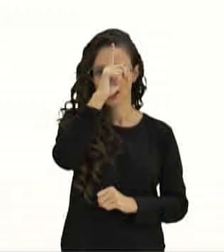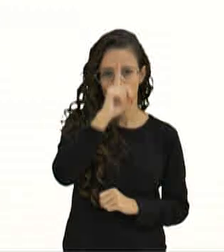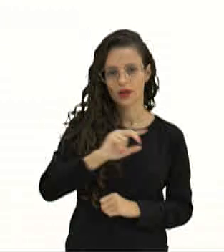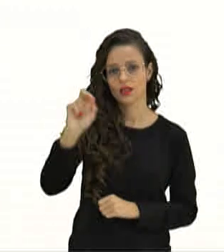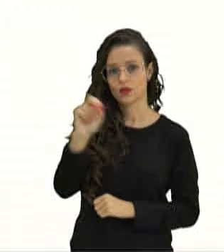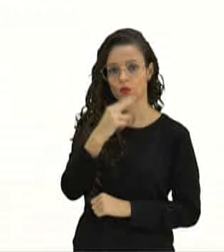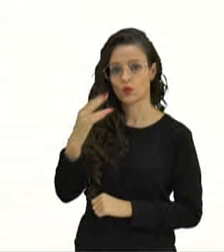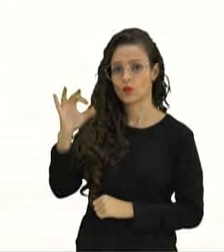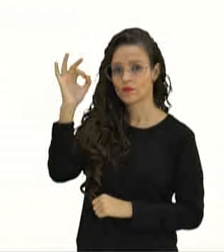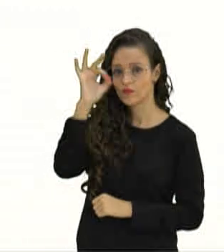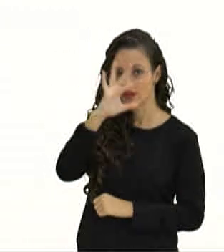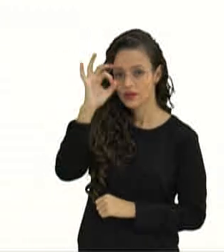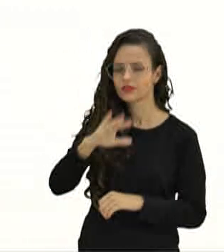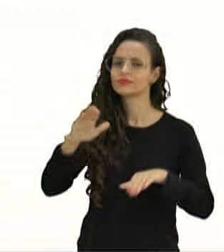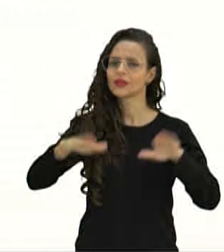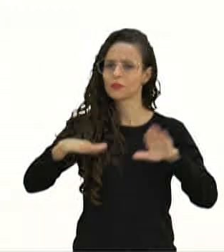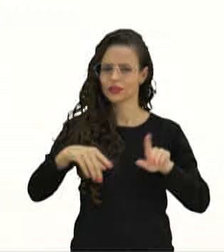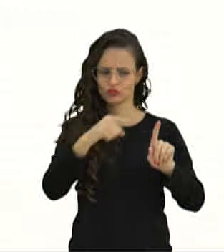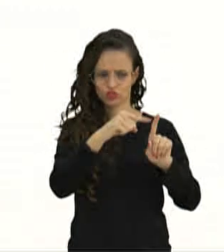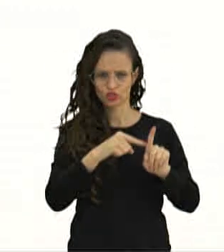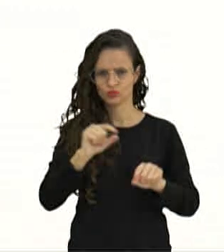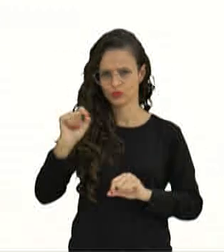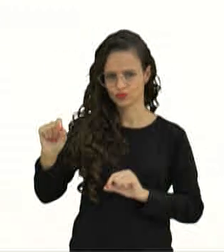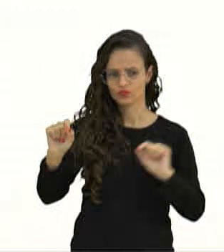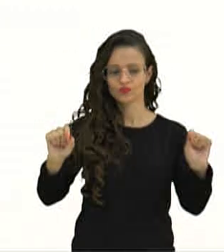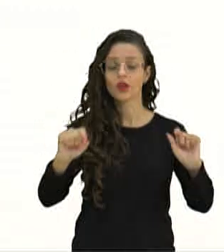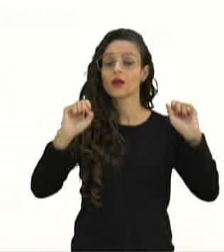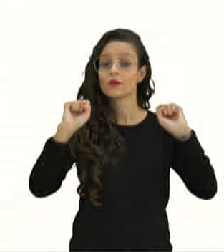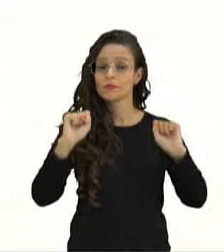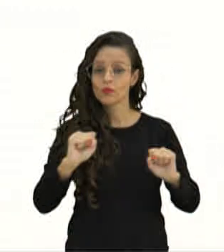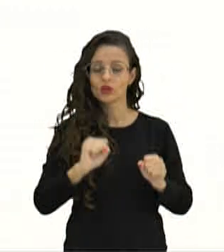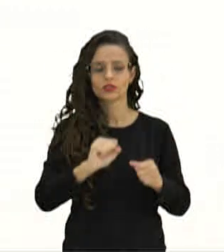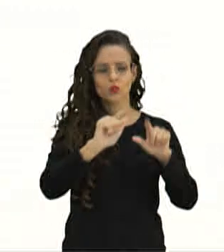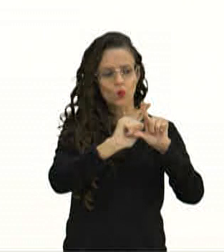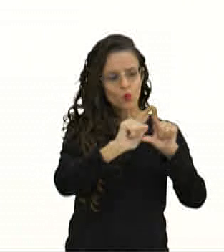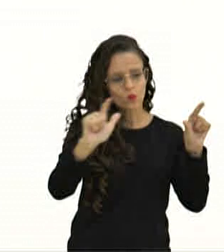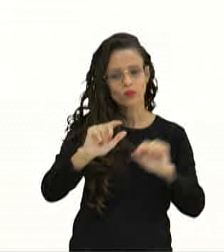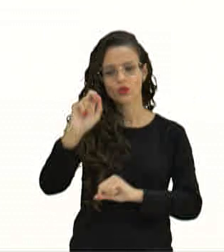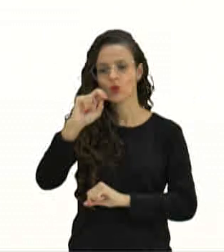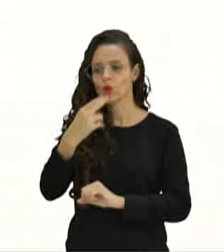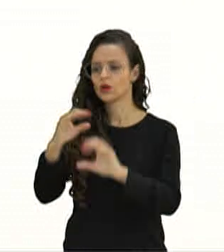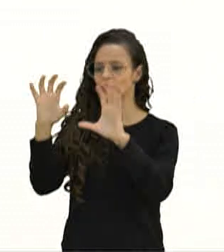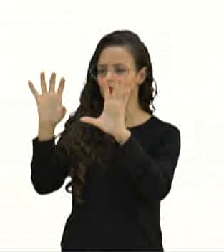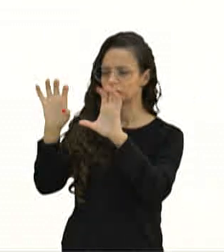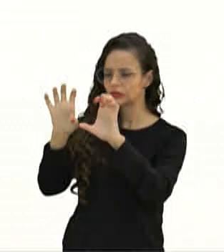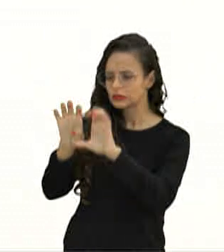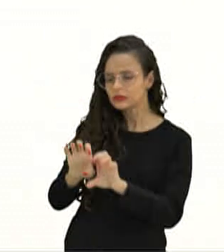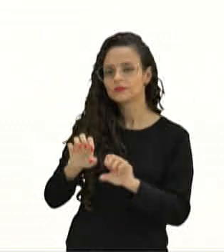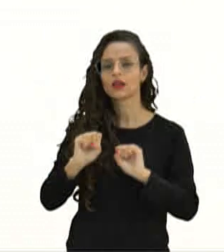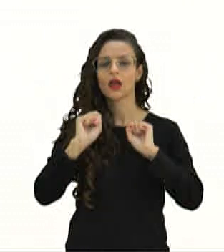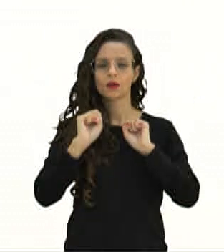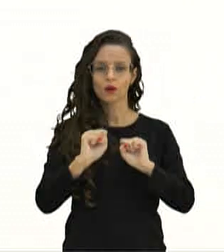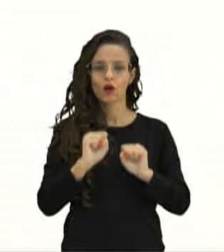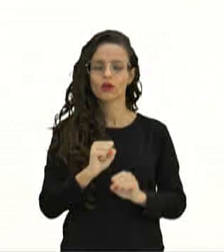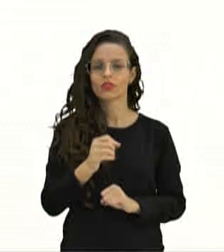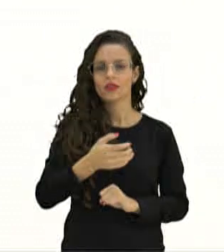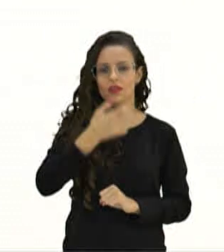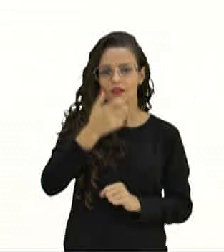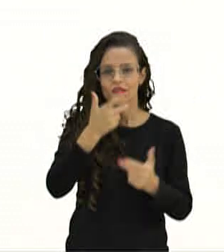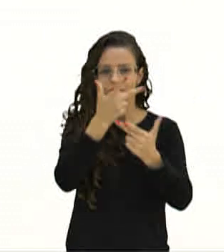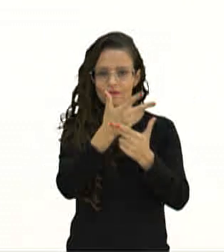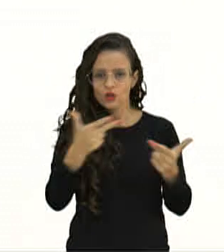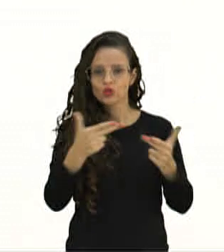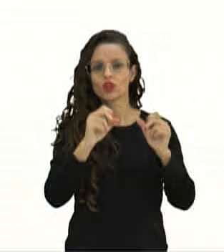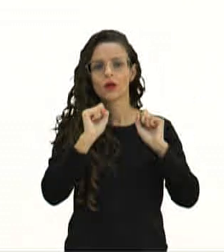ou verdes, isso vai depender da planta. Poderá ser lisa ou rugosa, né? Os frutos, né, que a vagem lá,